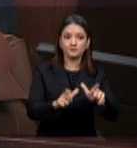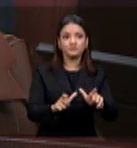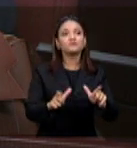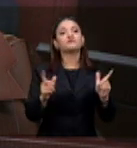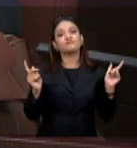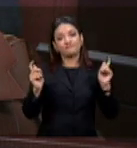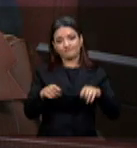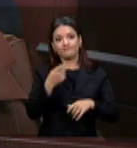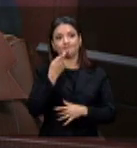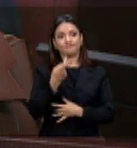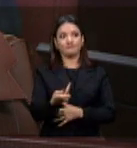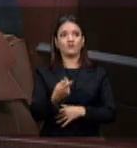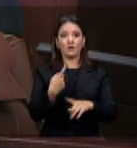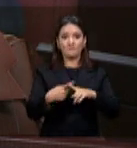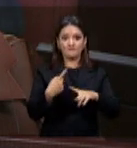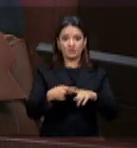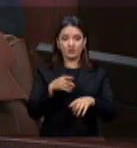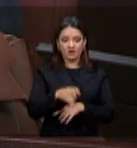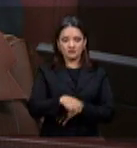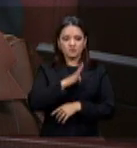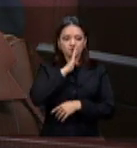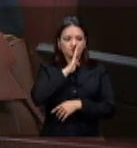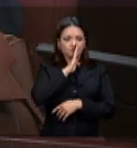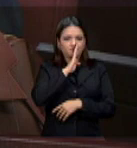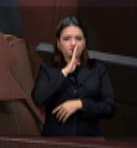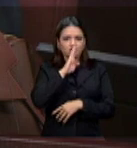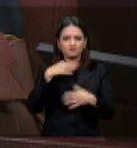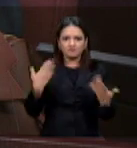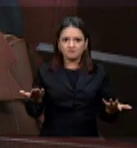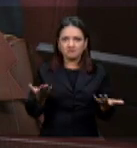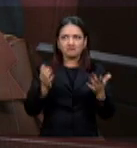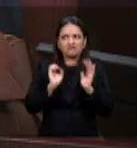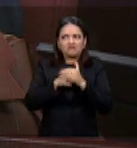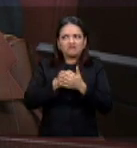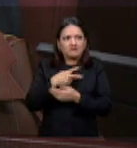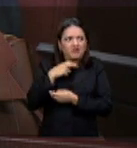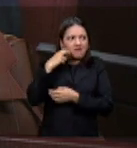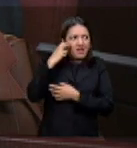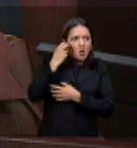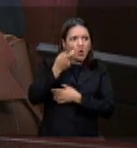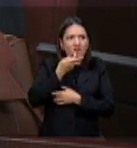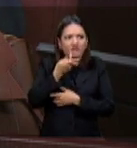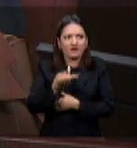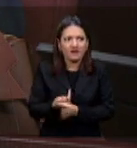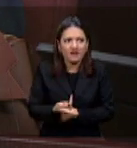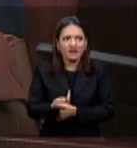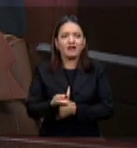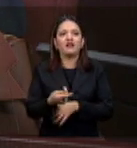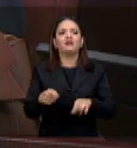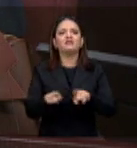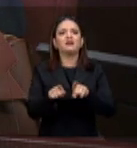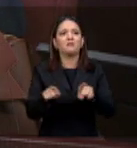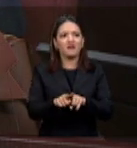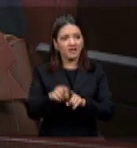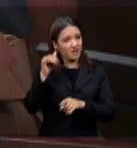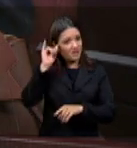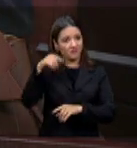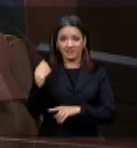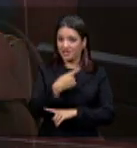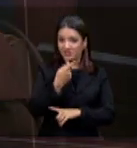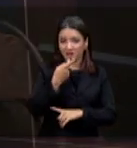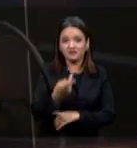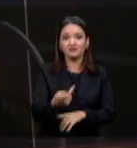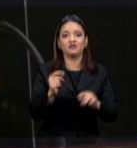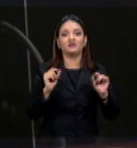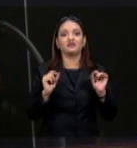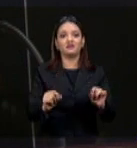disso. Porque o silêncio em torno desse assunto, o tabu, a vergonha que as mulheres sentem, impedem que a gente fale sobre isso e impedem que a